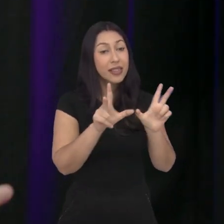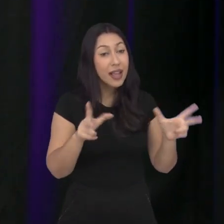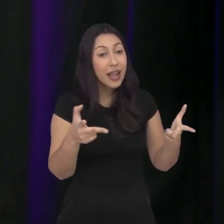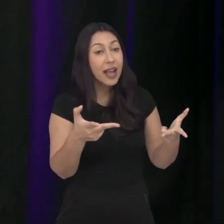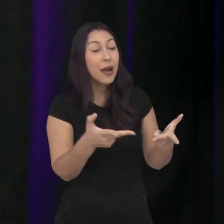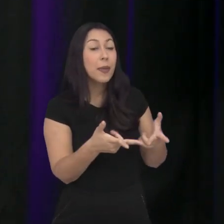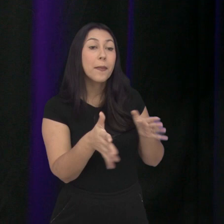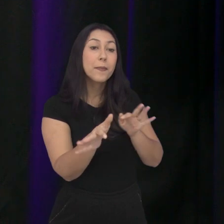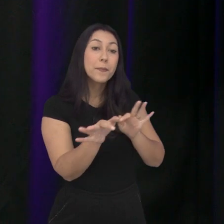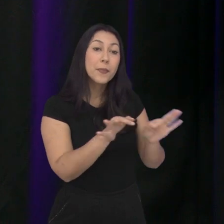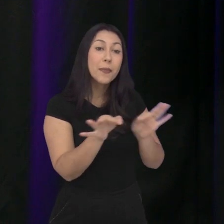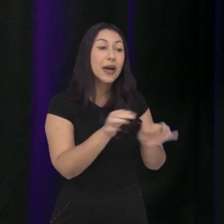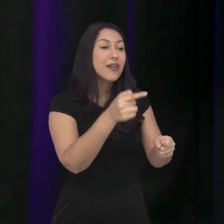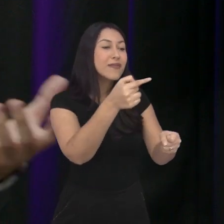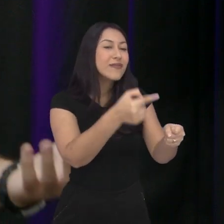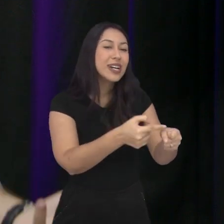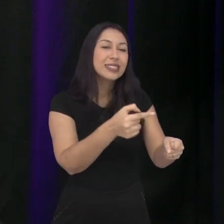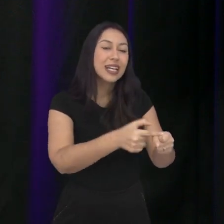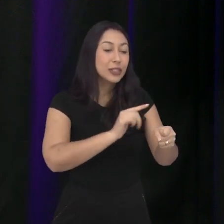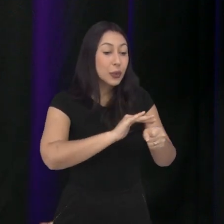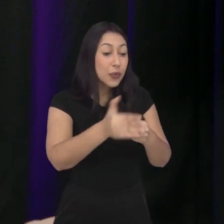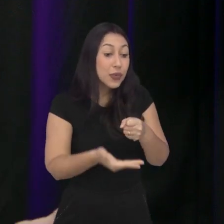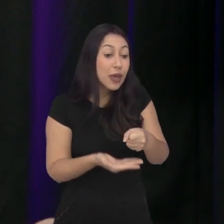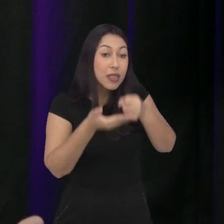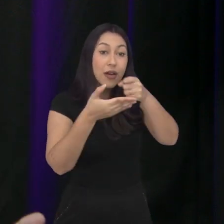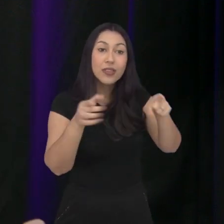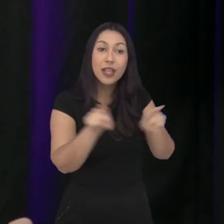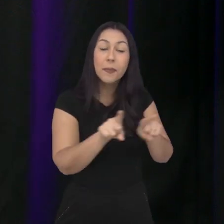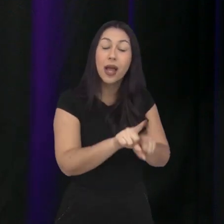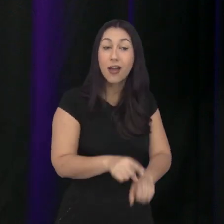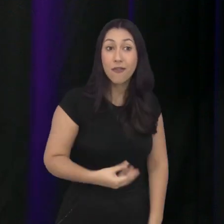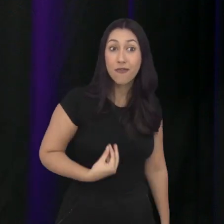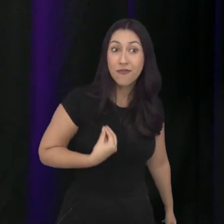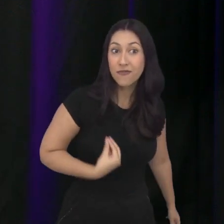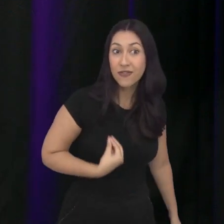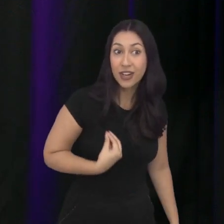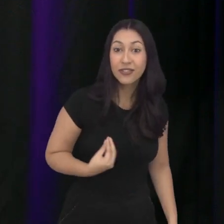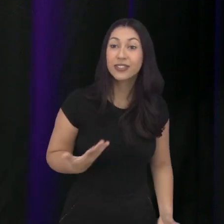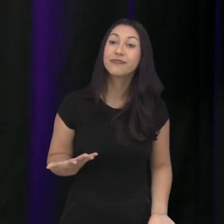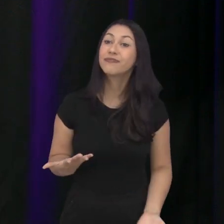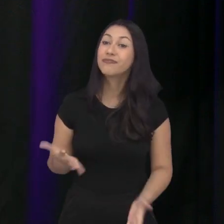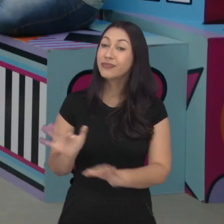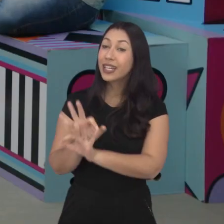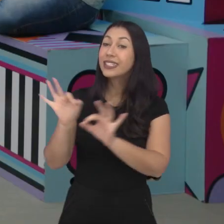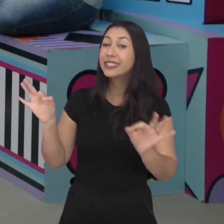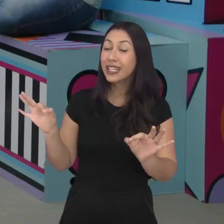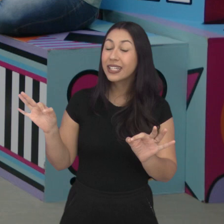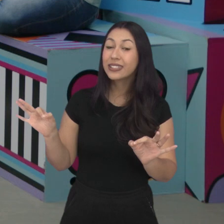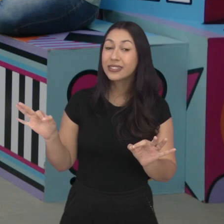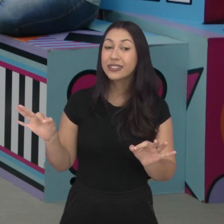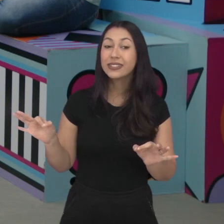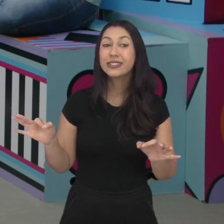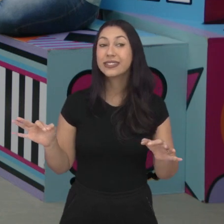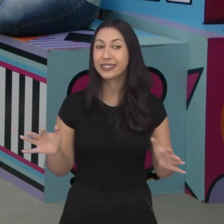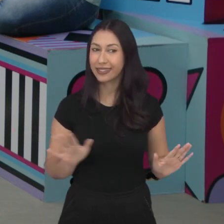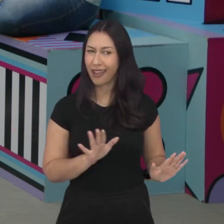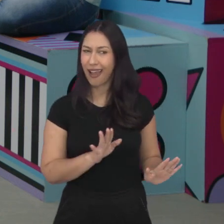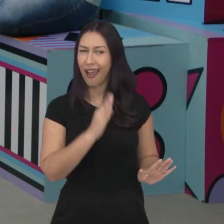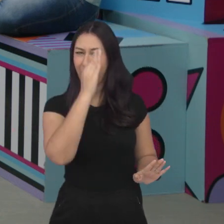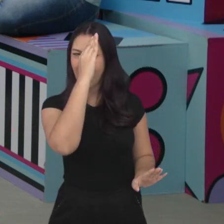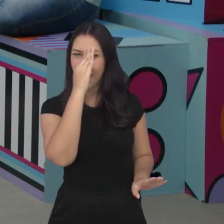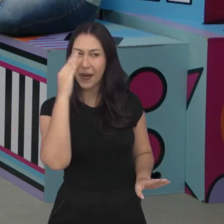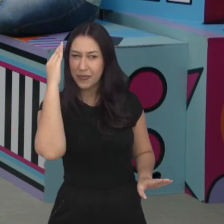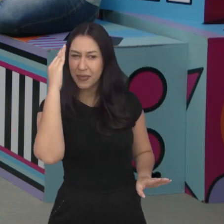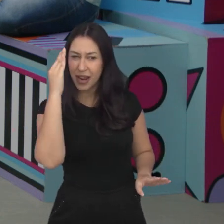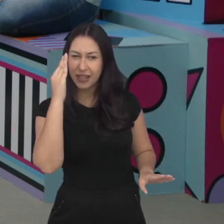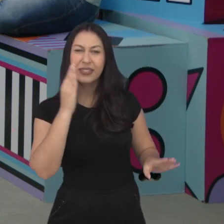criando medidas para fazer não só uma cidade sustentável, mas uma cidade mais viva para a população. Excelente. Legal, Guerra. E o outro Olha projeto, só, o né?